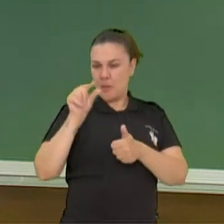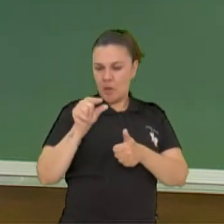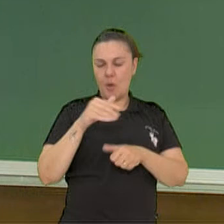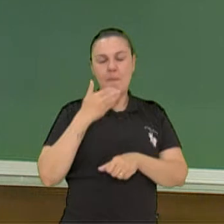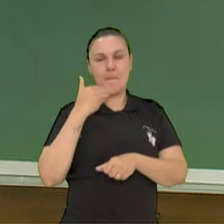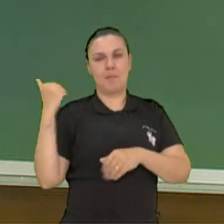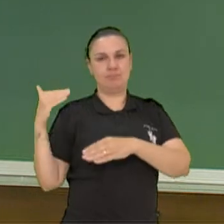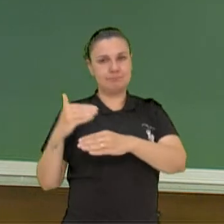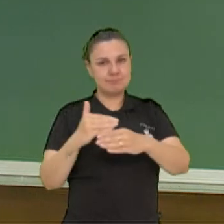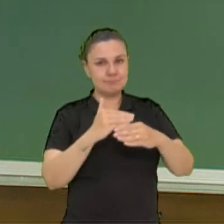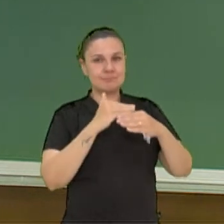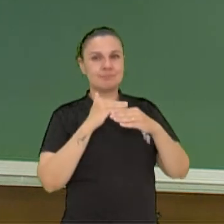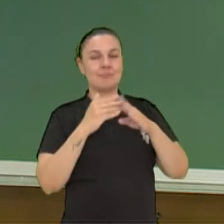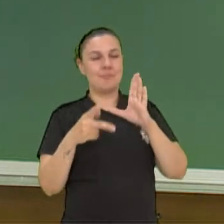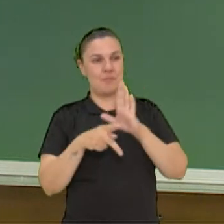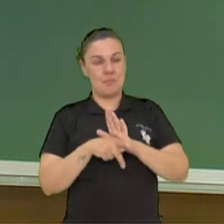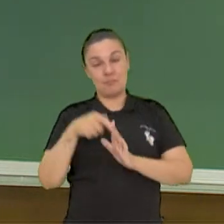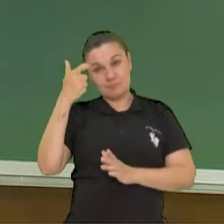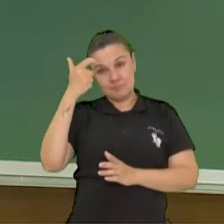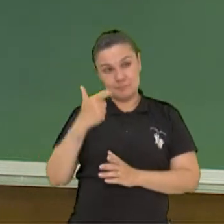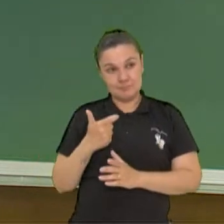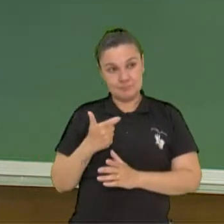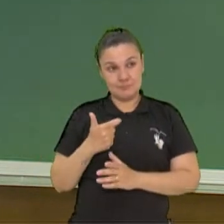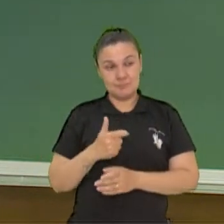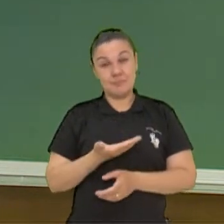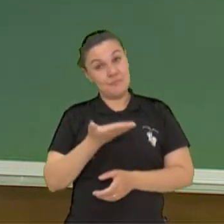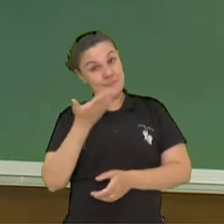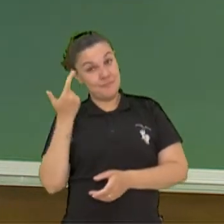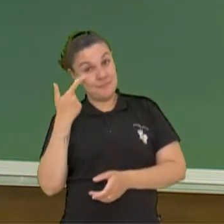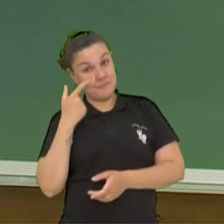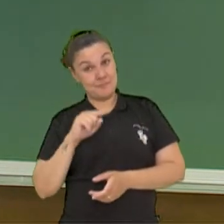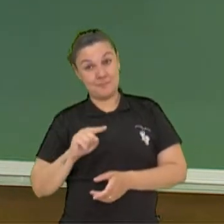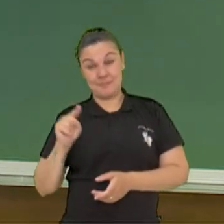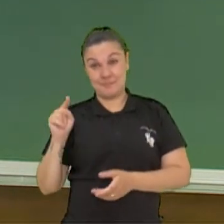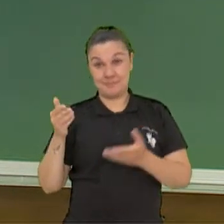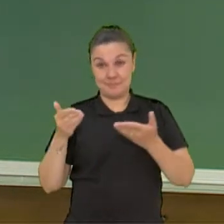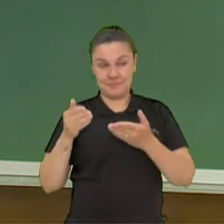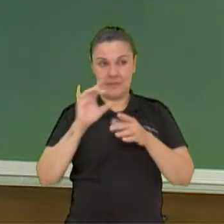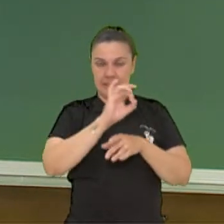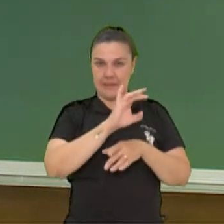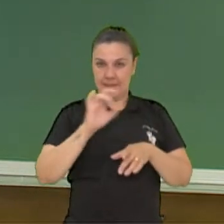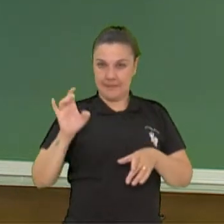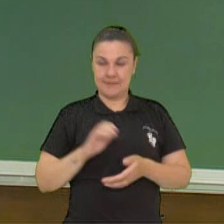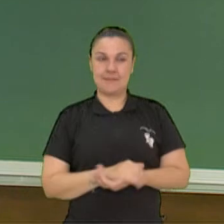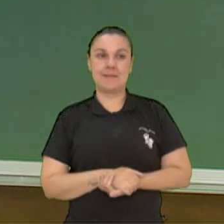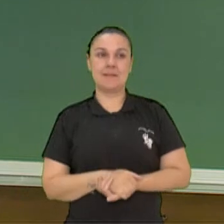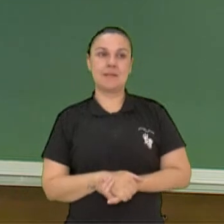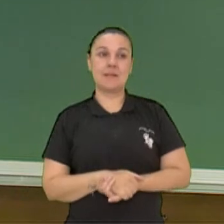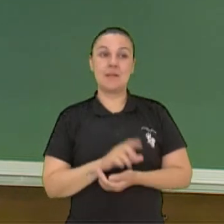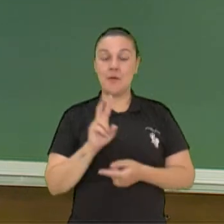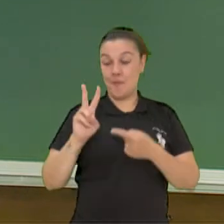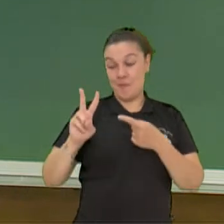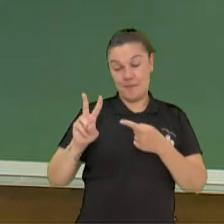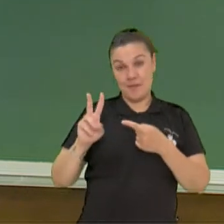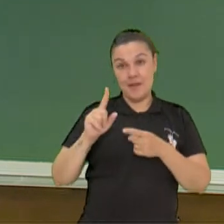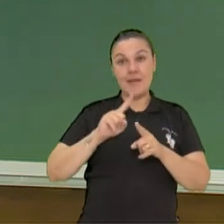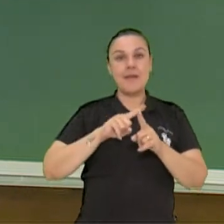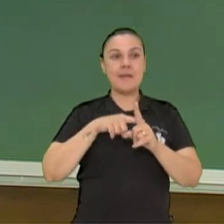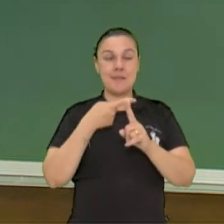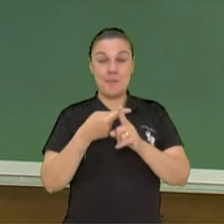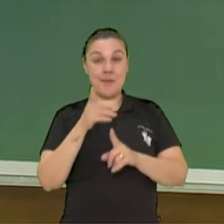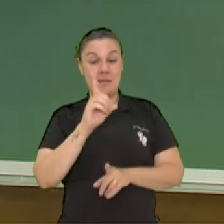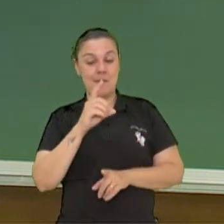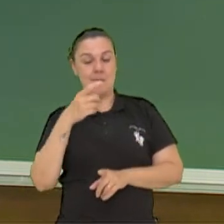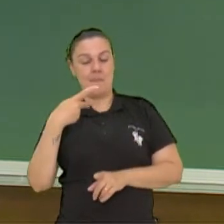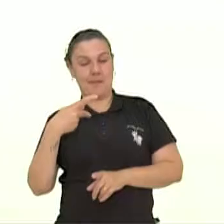zero, quanto mais estiver próximo de zero, a variância vai ser o mais regular. O desvio